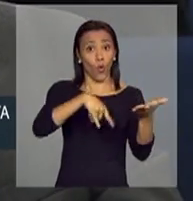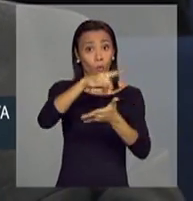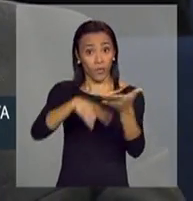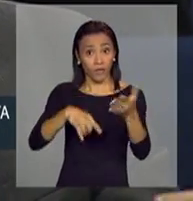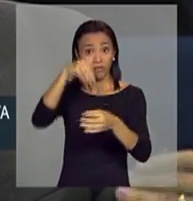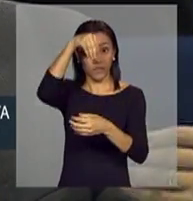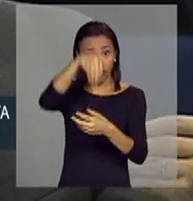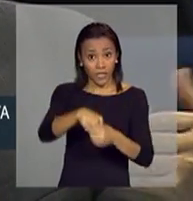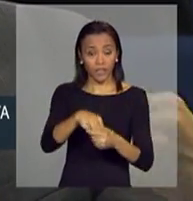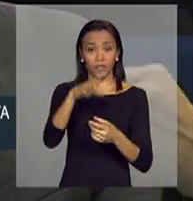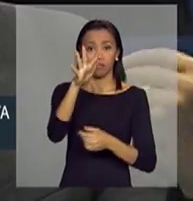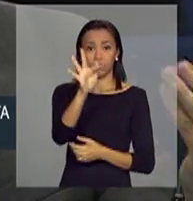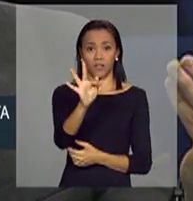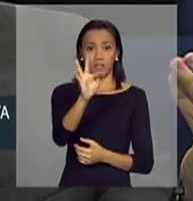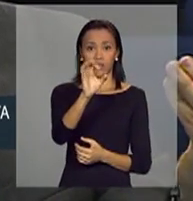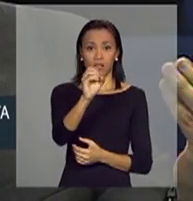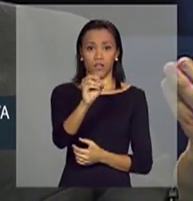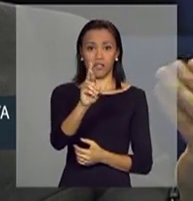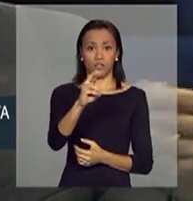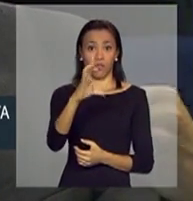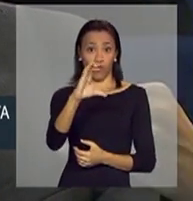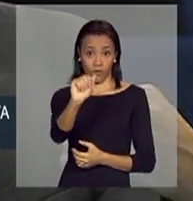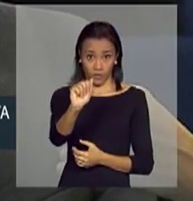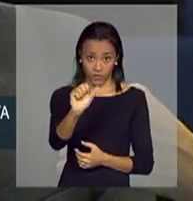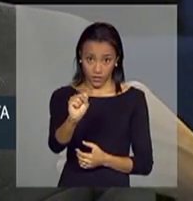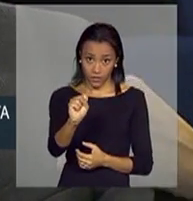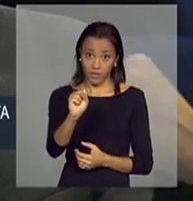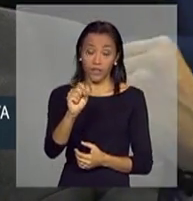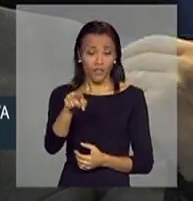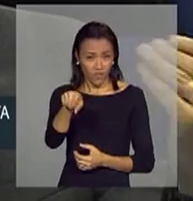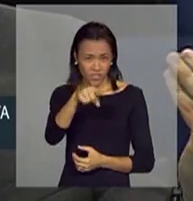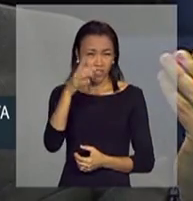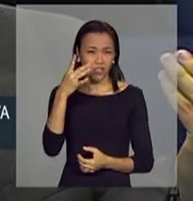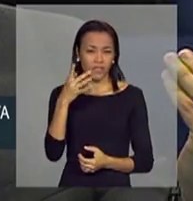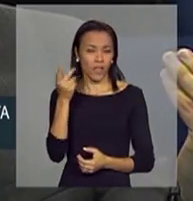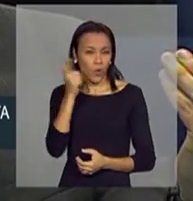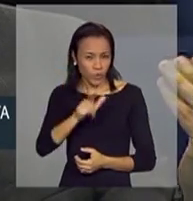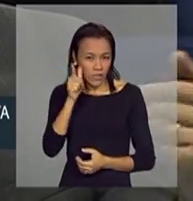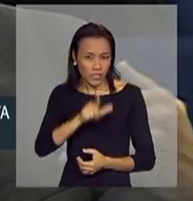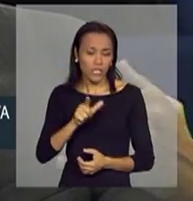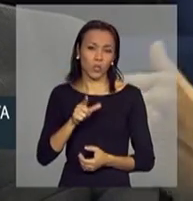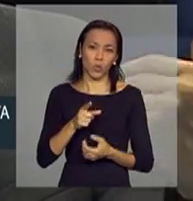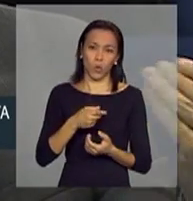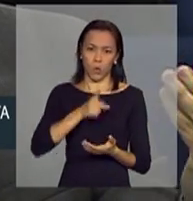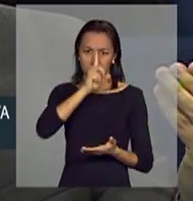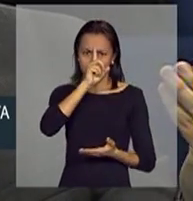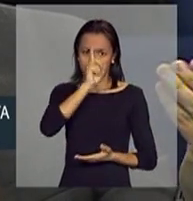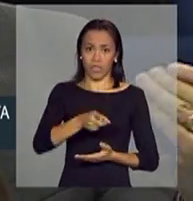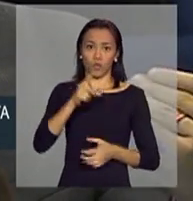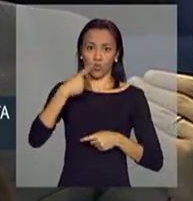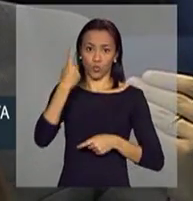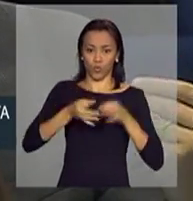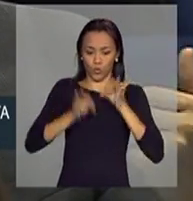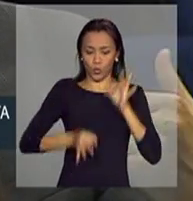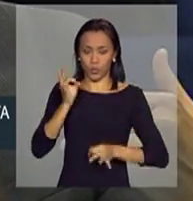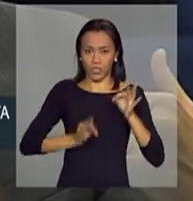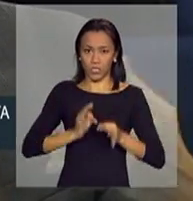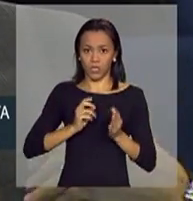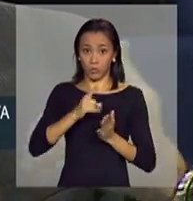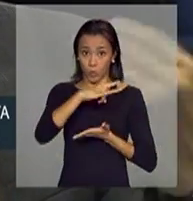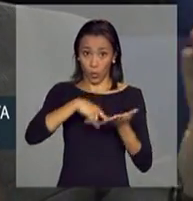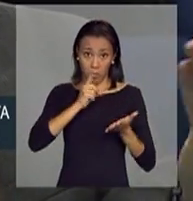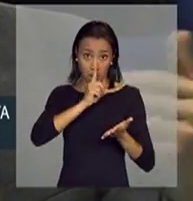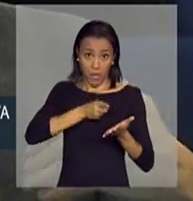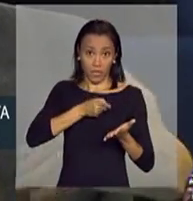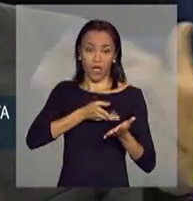Vocês cogitam a possibilidade de conseguir mandados judiciais para entrarem